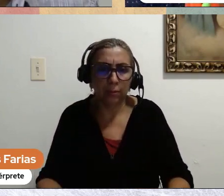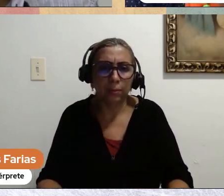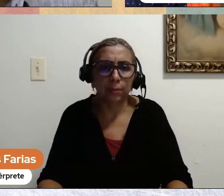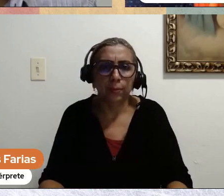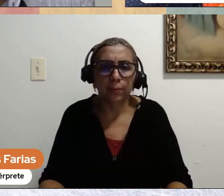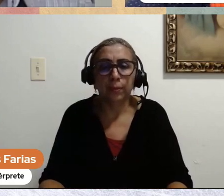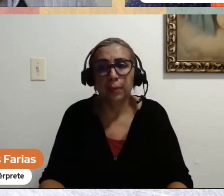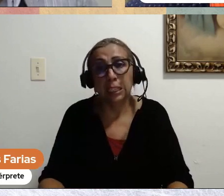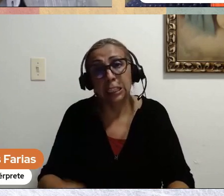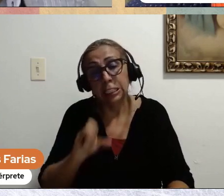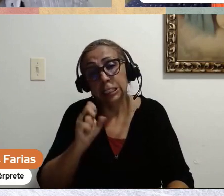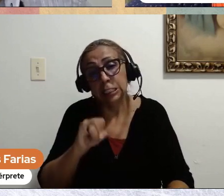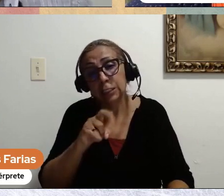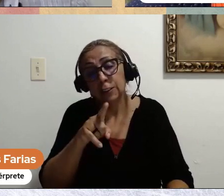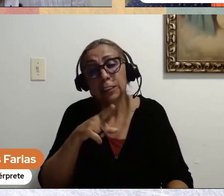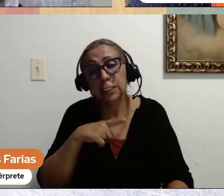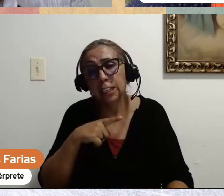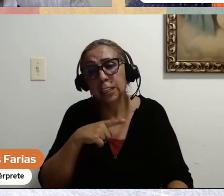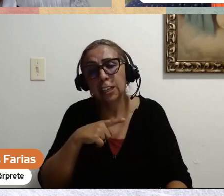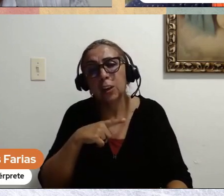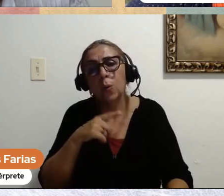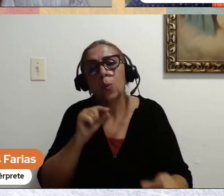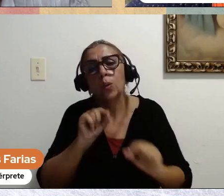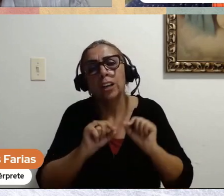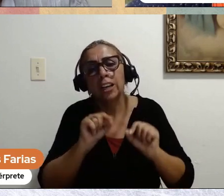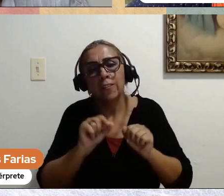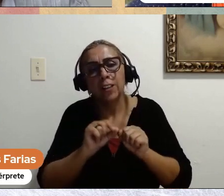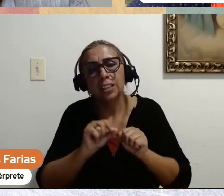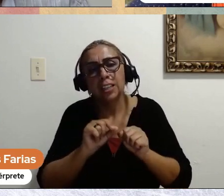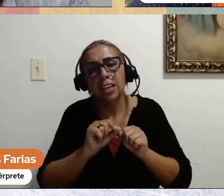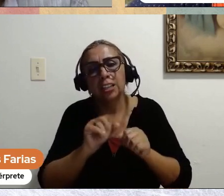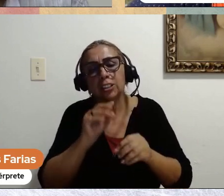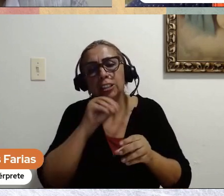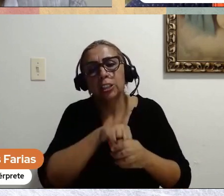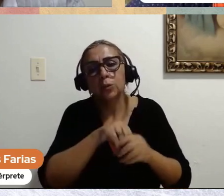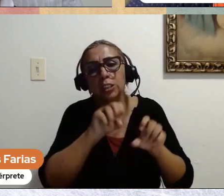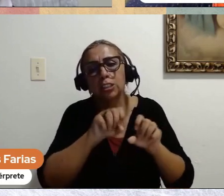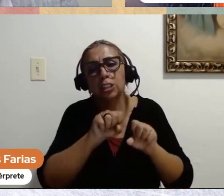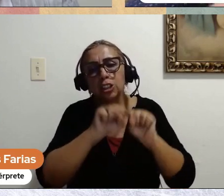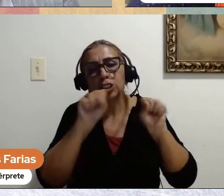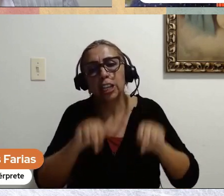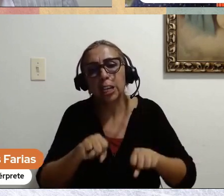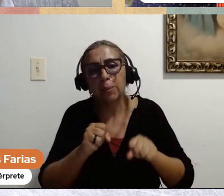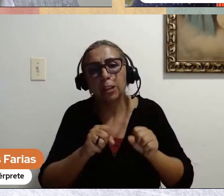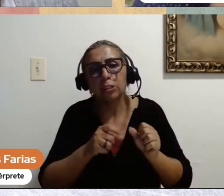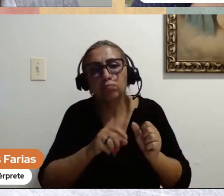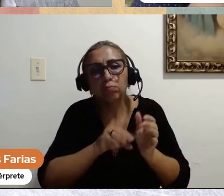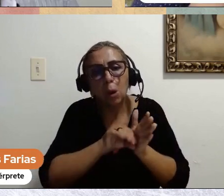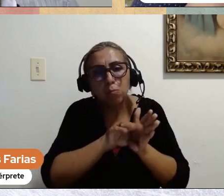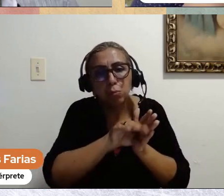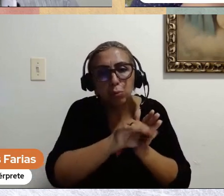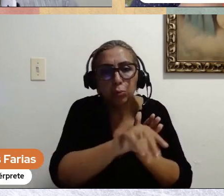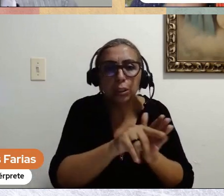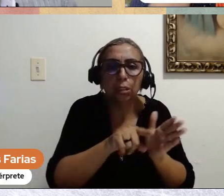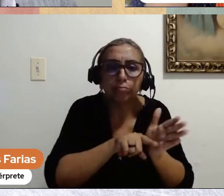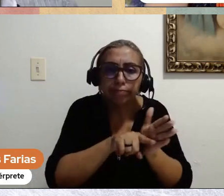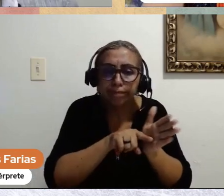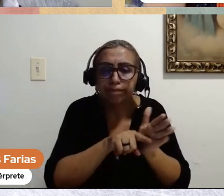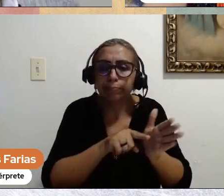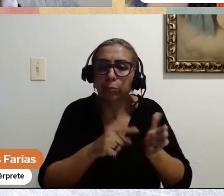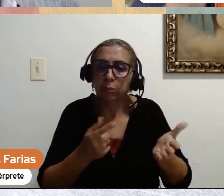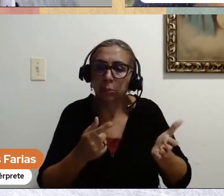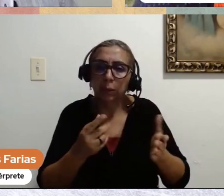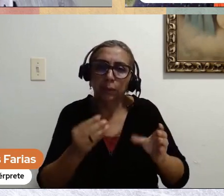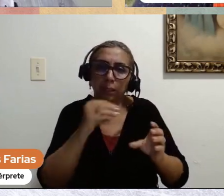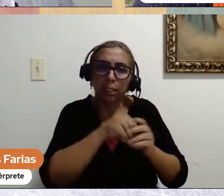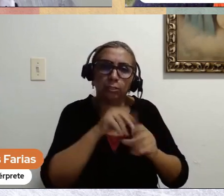Se você definindo o que vai ficar no seu sistema de busca para poder fazer lá na gestão, né?